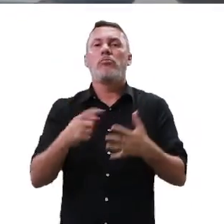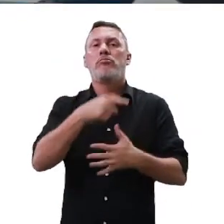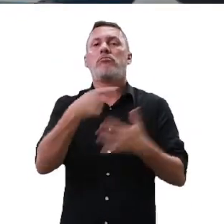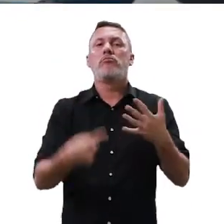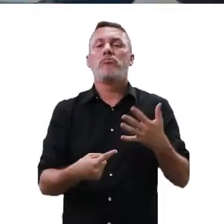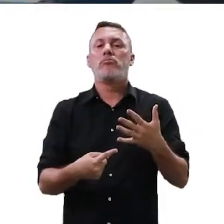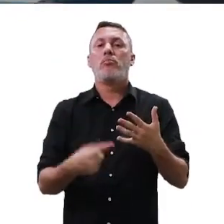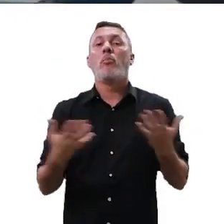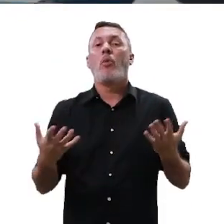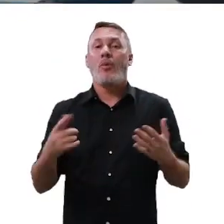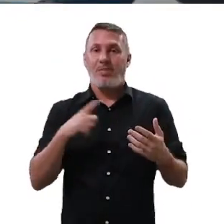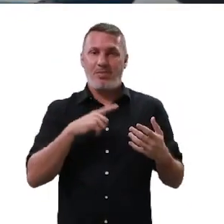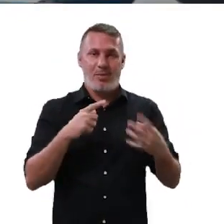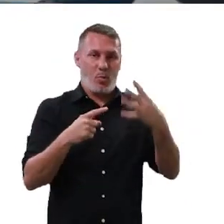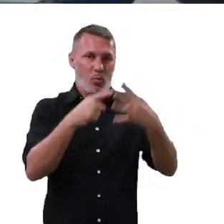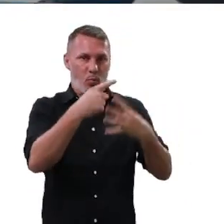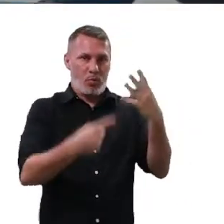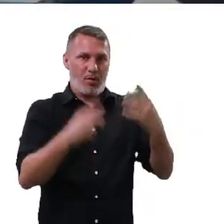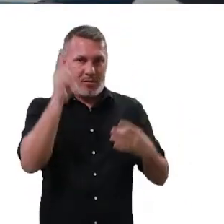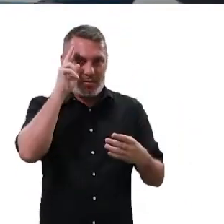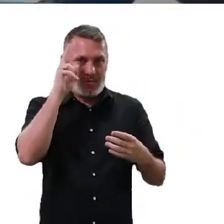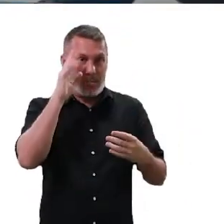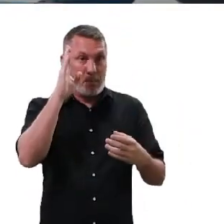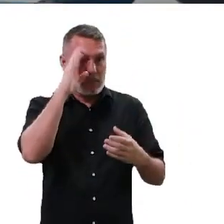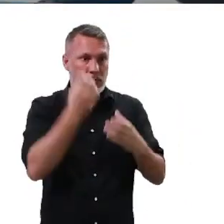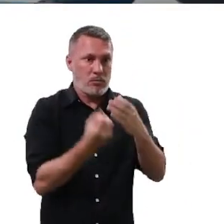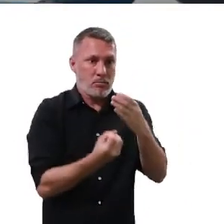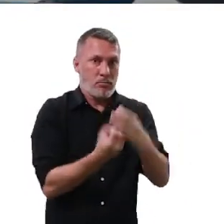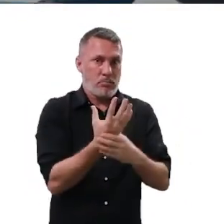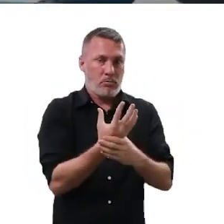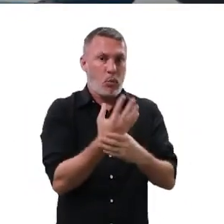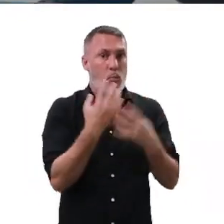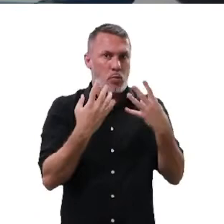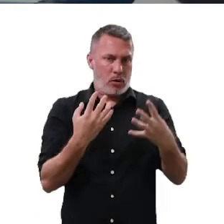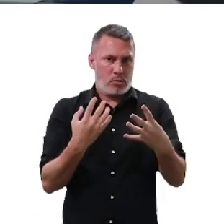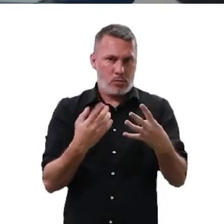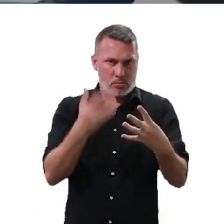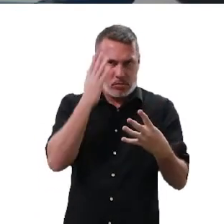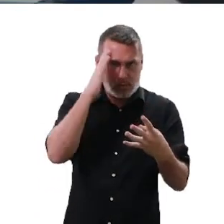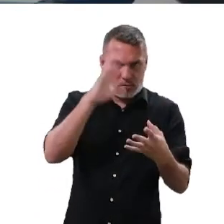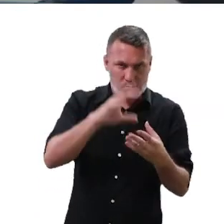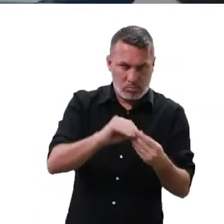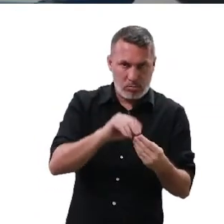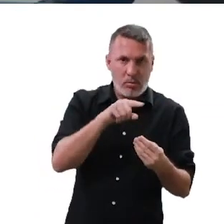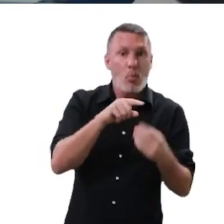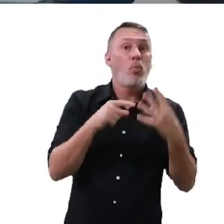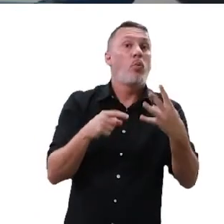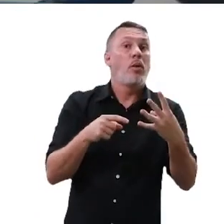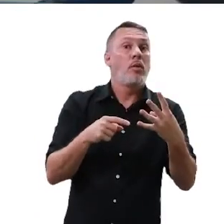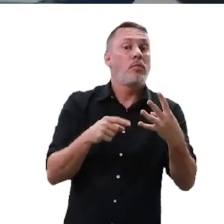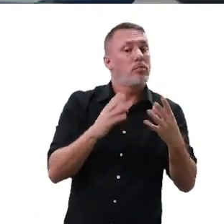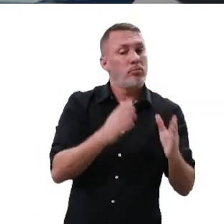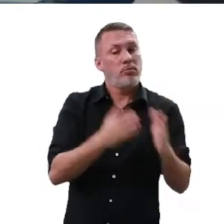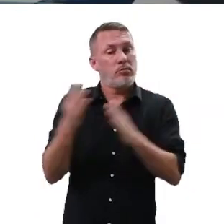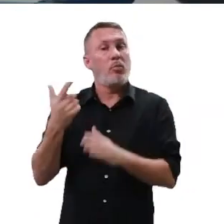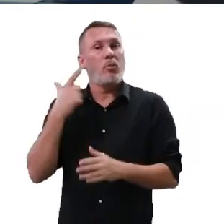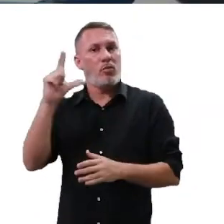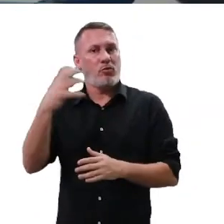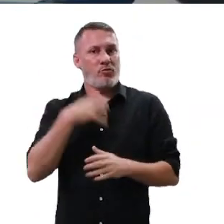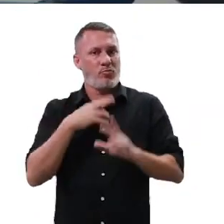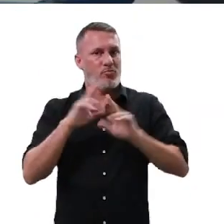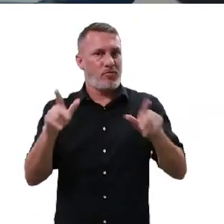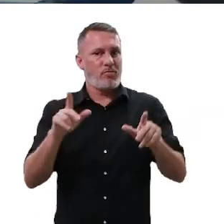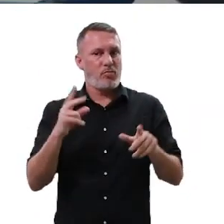fogo. Então vamos discutindo aqui. As 4 raízes, né, úmido, seco, quente e frio, a gente sabe que essa foi a compreensão